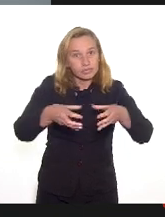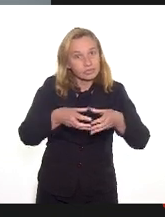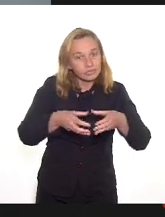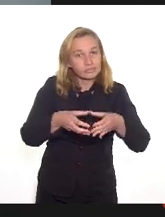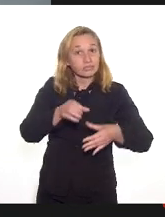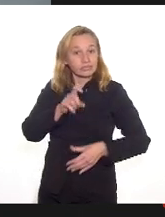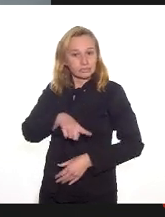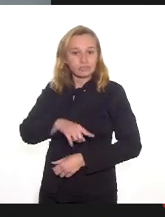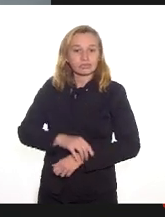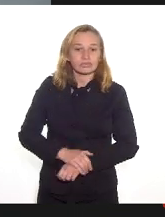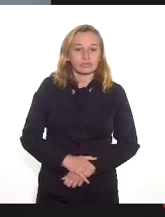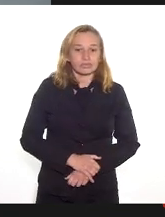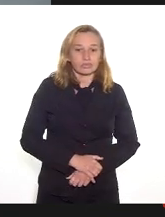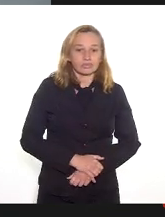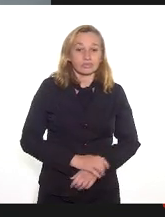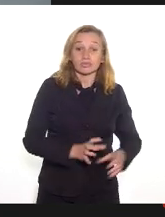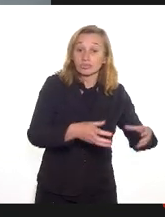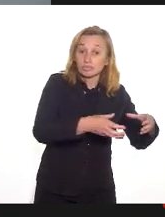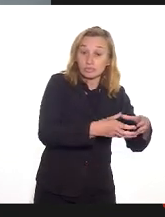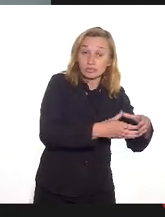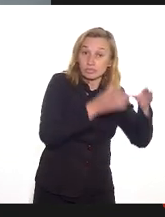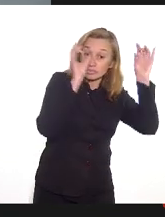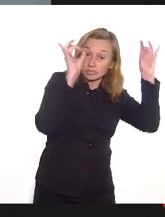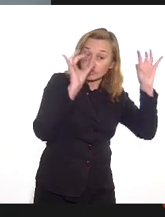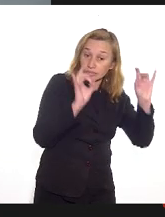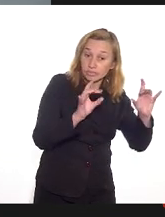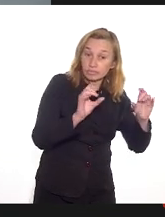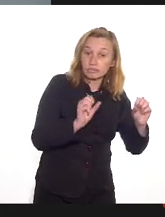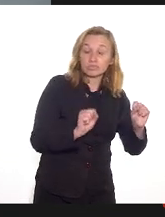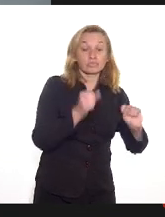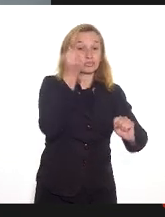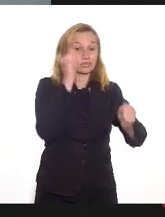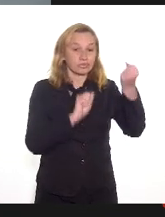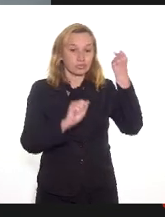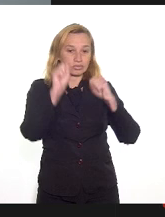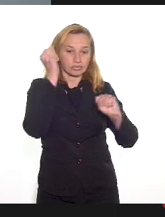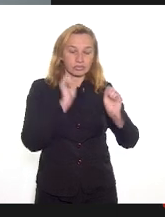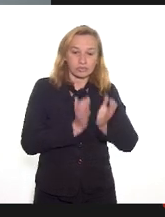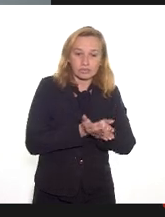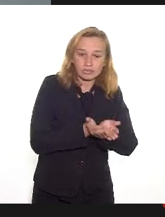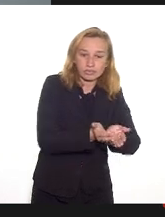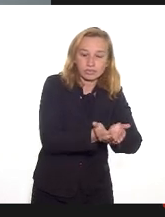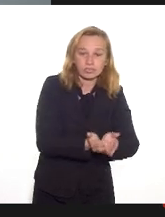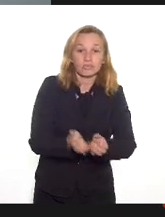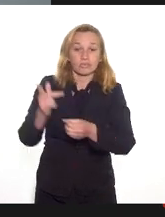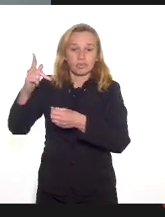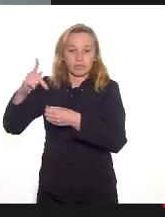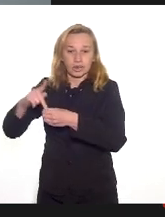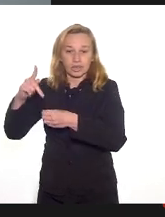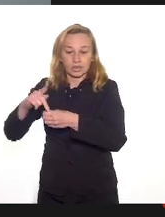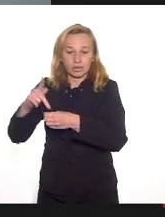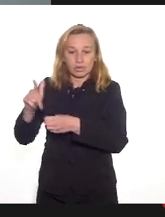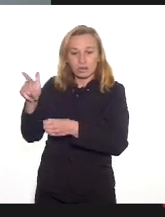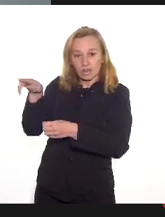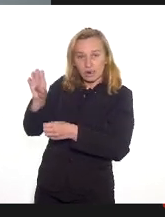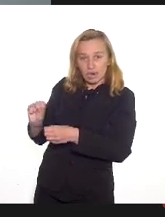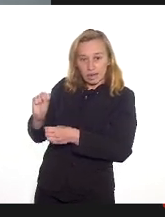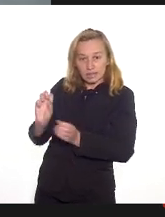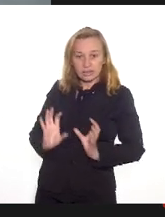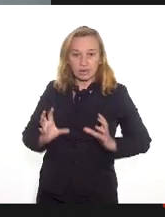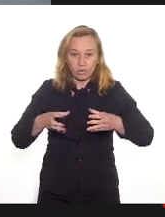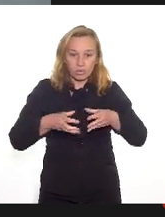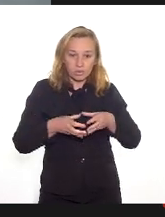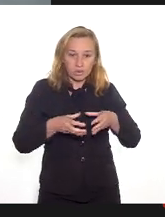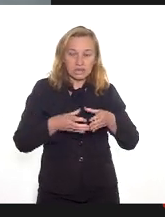né, entre a Comissão Especial de Indústria Naval, Offshore, Petróleo e Gás e a Comissão Permanente